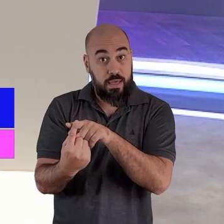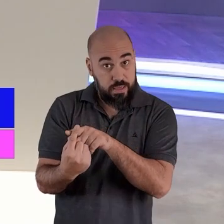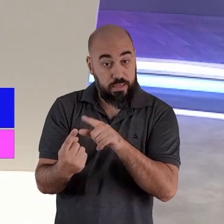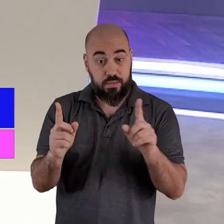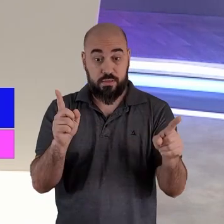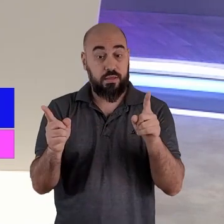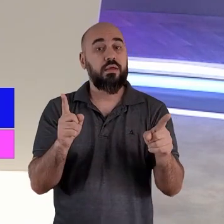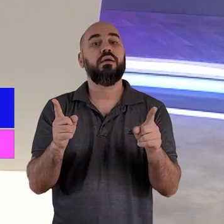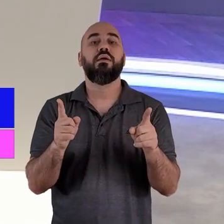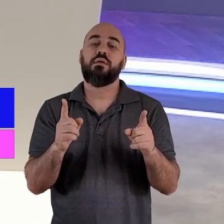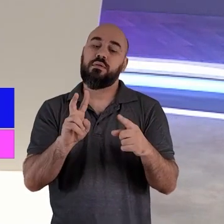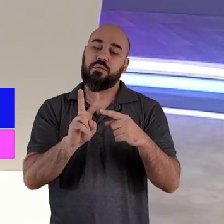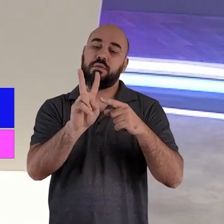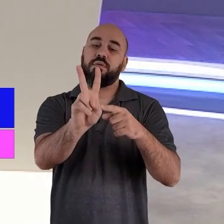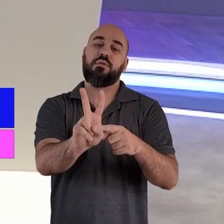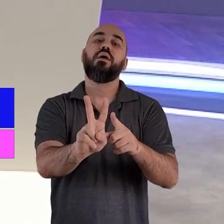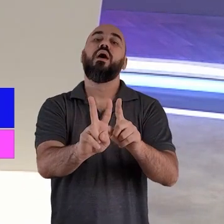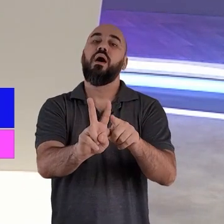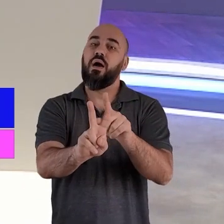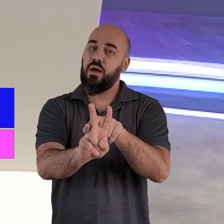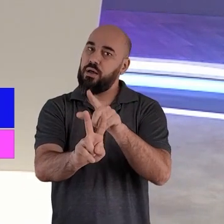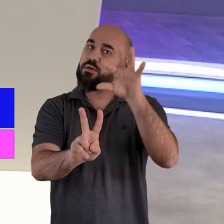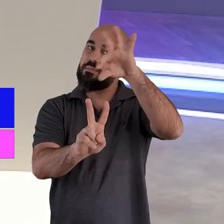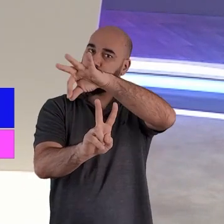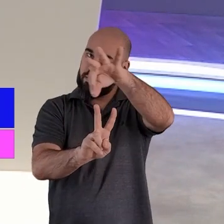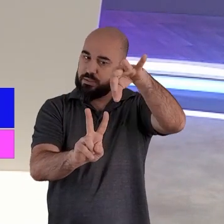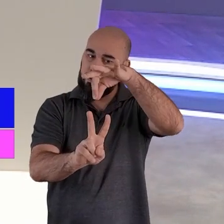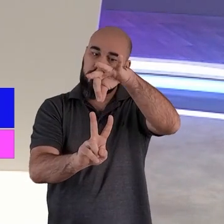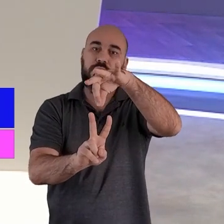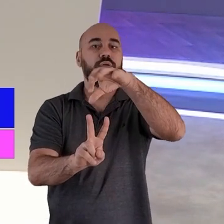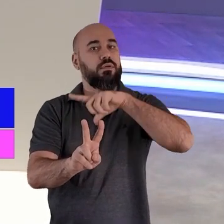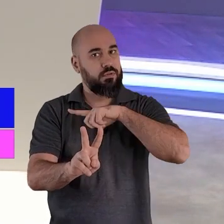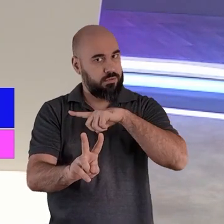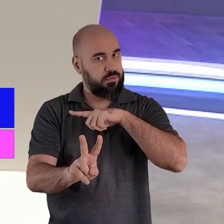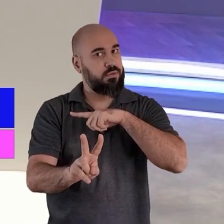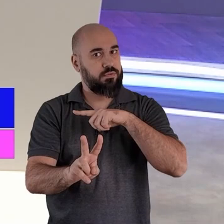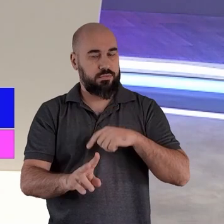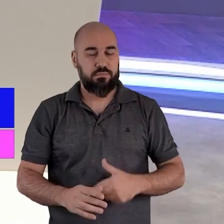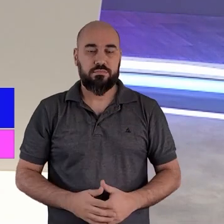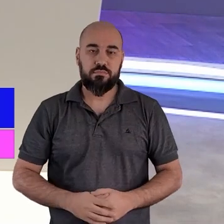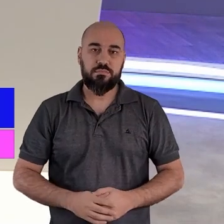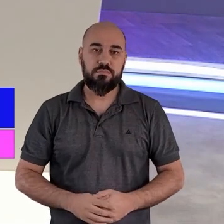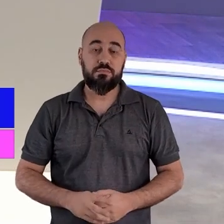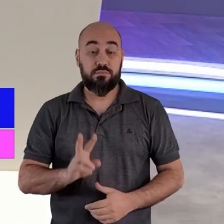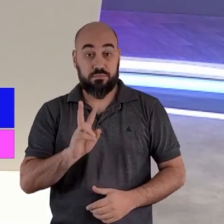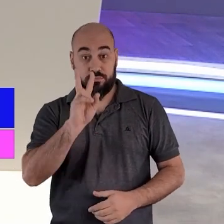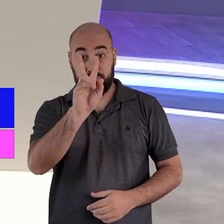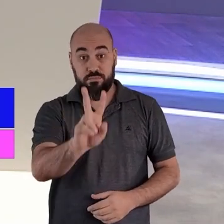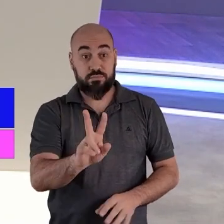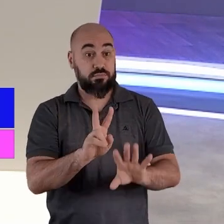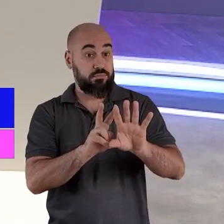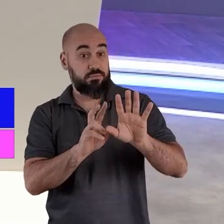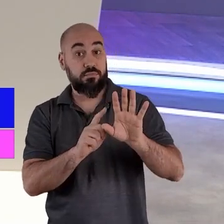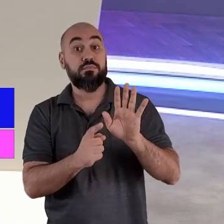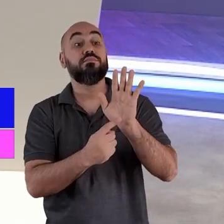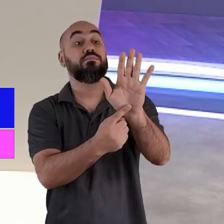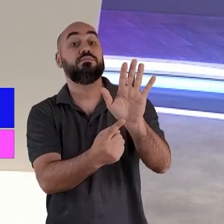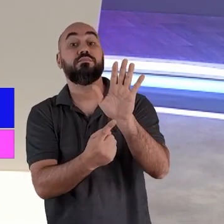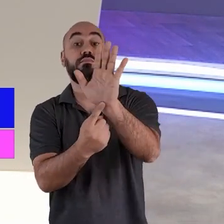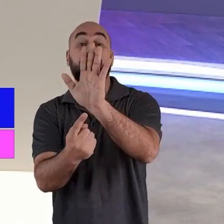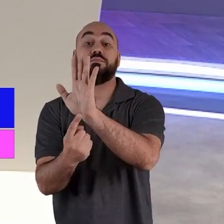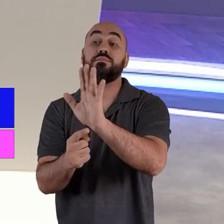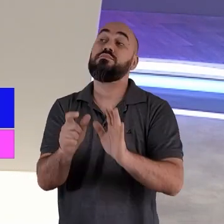testemunhas, elas então têm o papel de demonstrarem às pessoas quem é